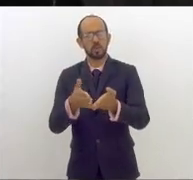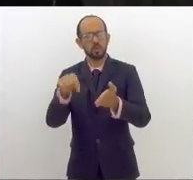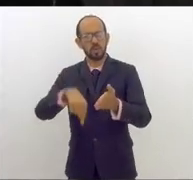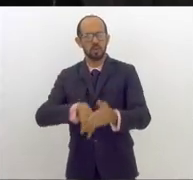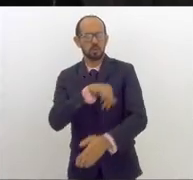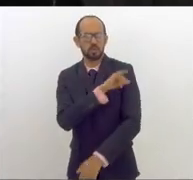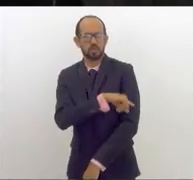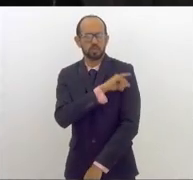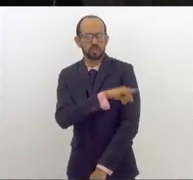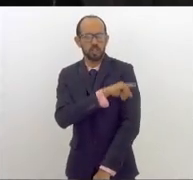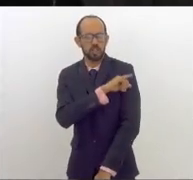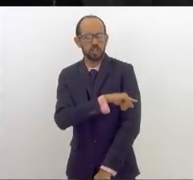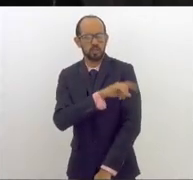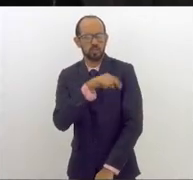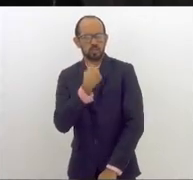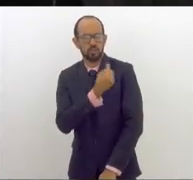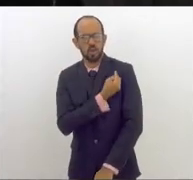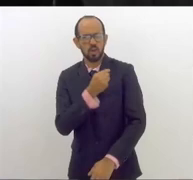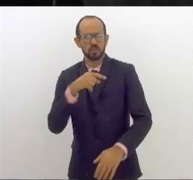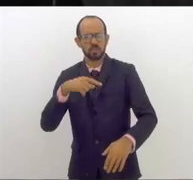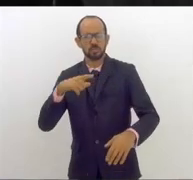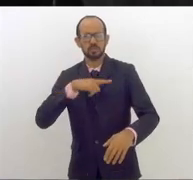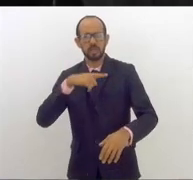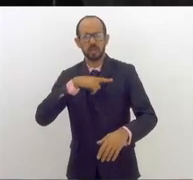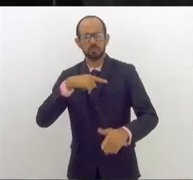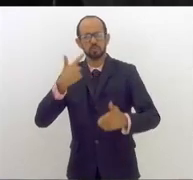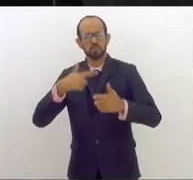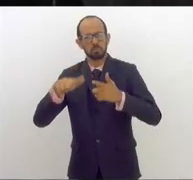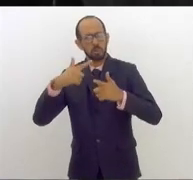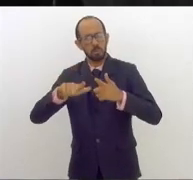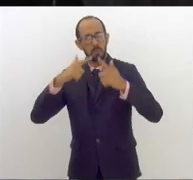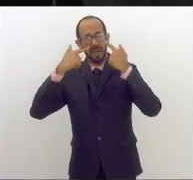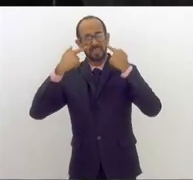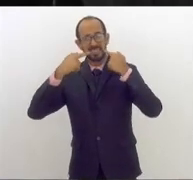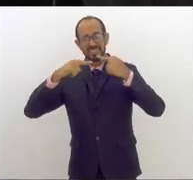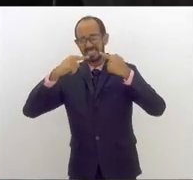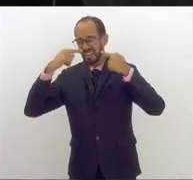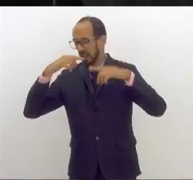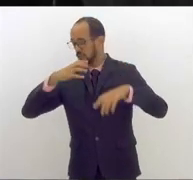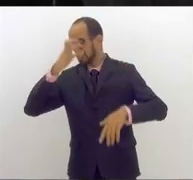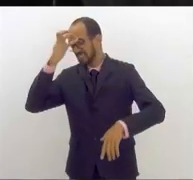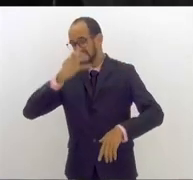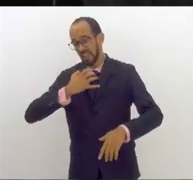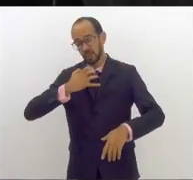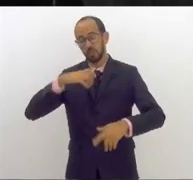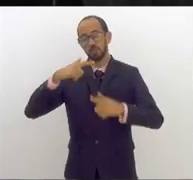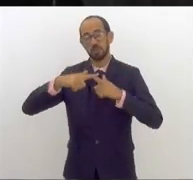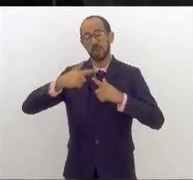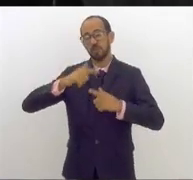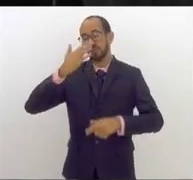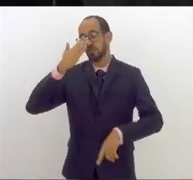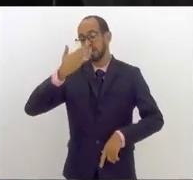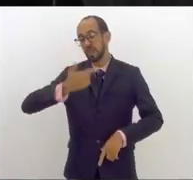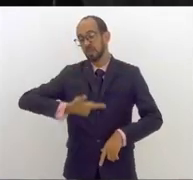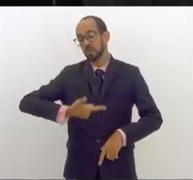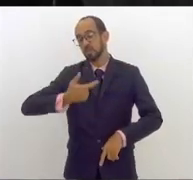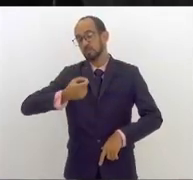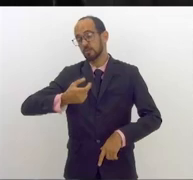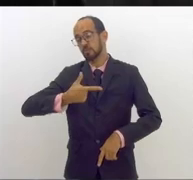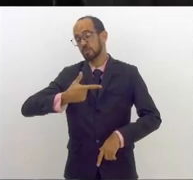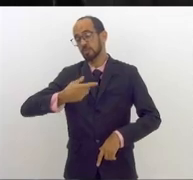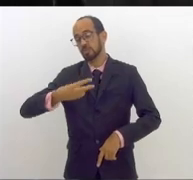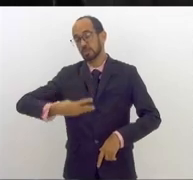nós estamos diante de um pré-colapso porque em fevereiro de 2023 expira